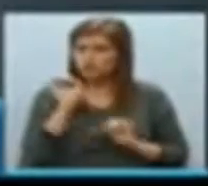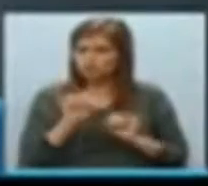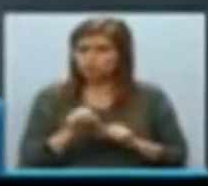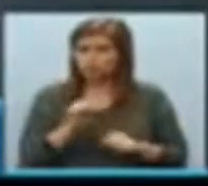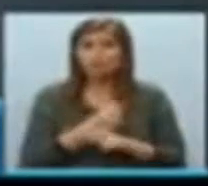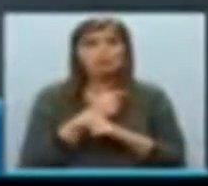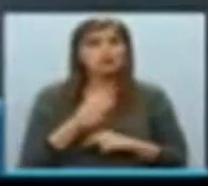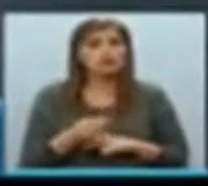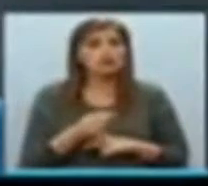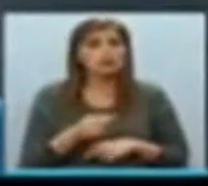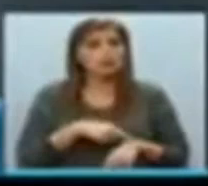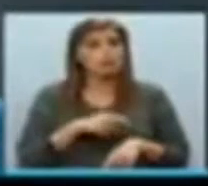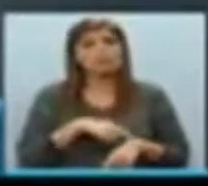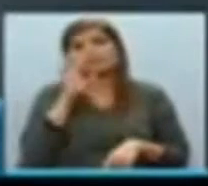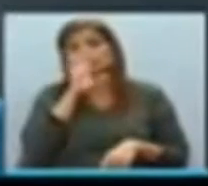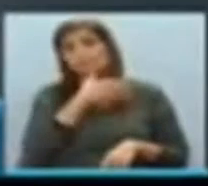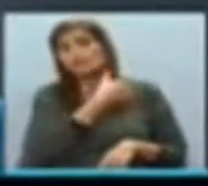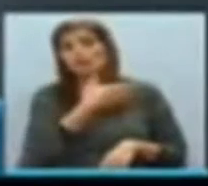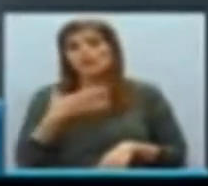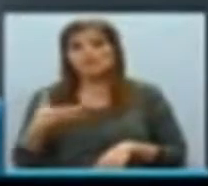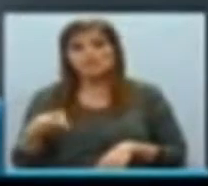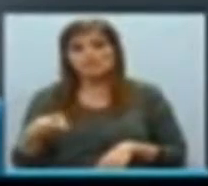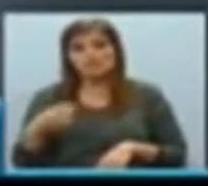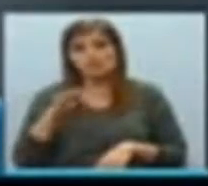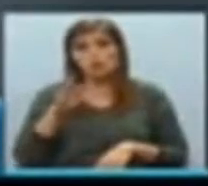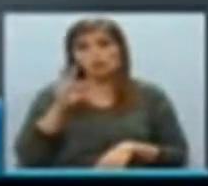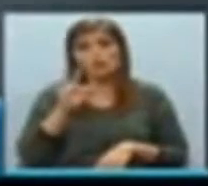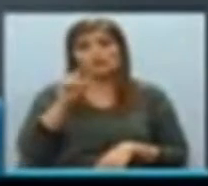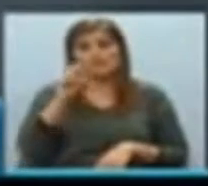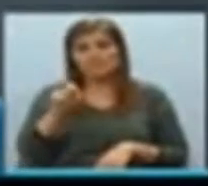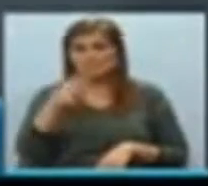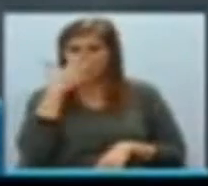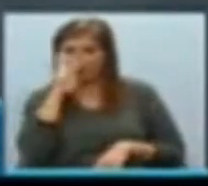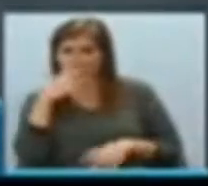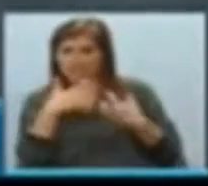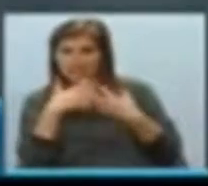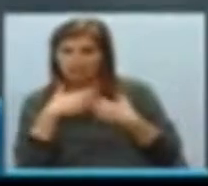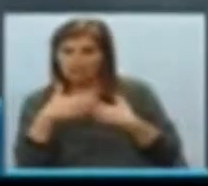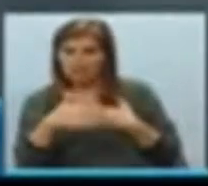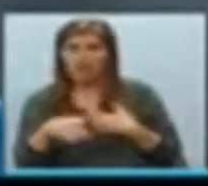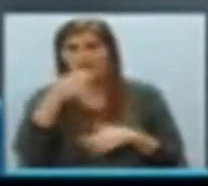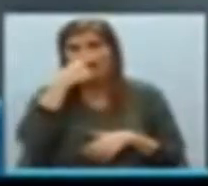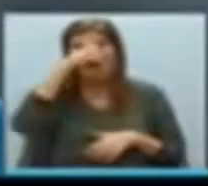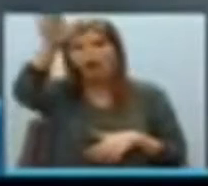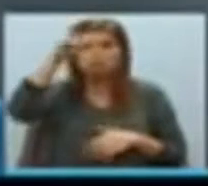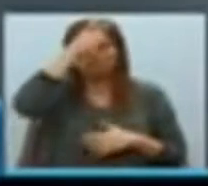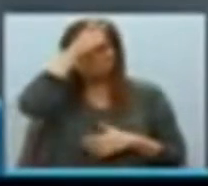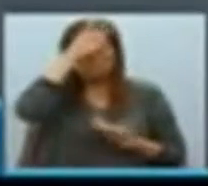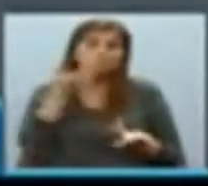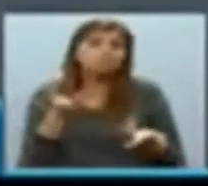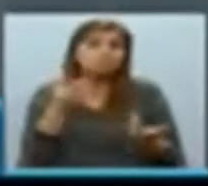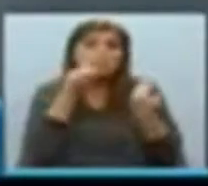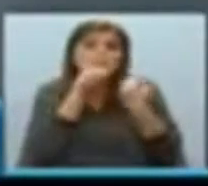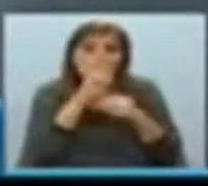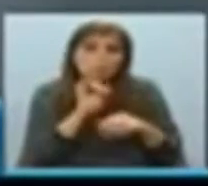se fosse 43 que a guerra era já tinha desde que a guerra é que elas poderiam perder a guerra também mas ele está no começo em que